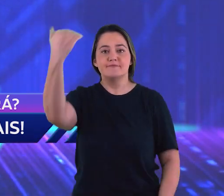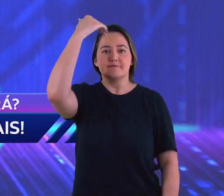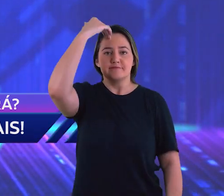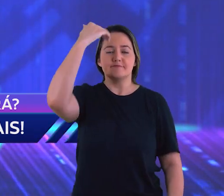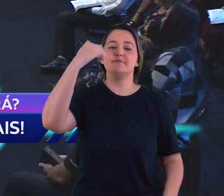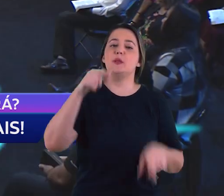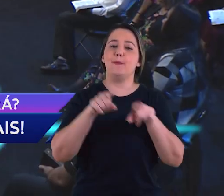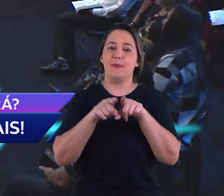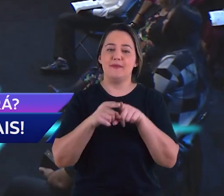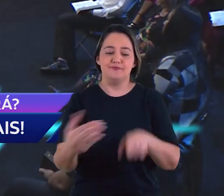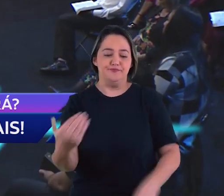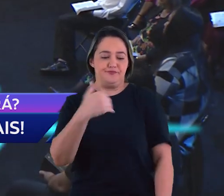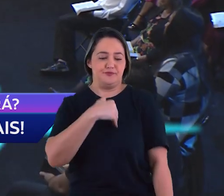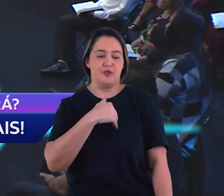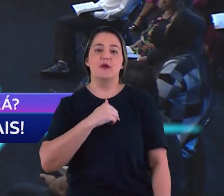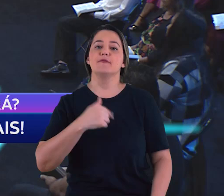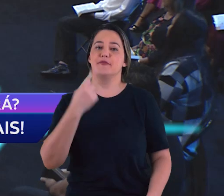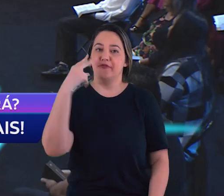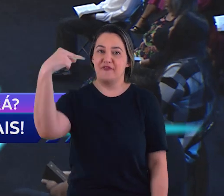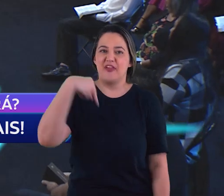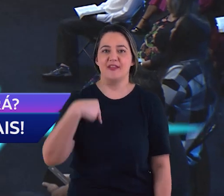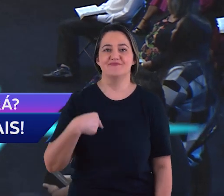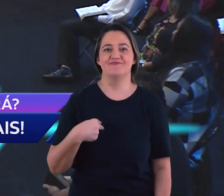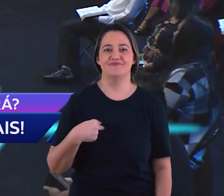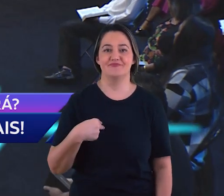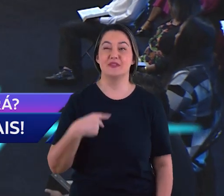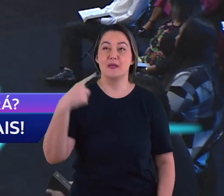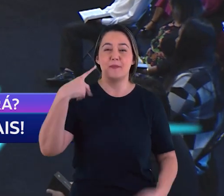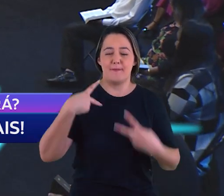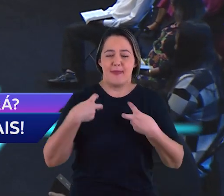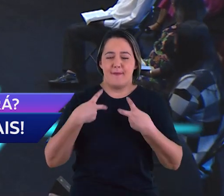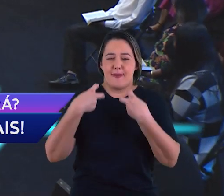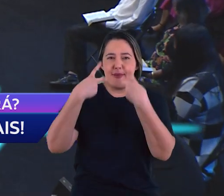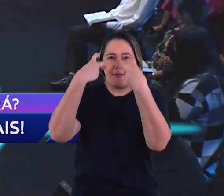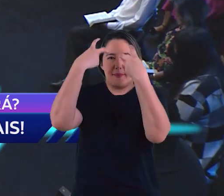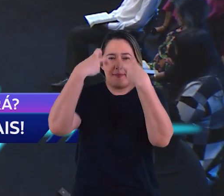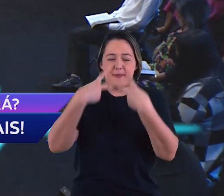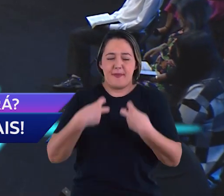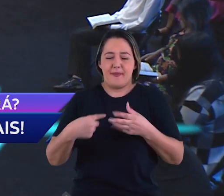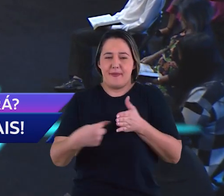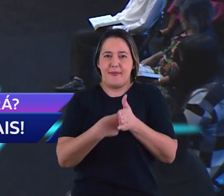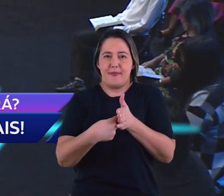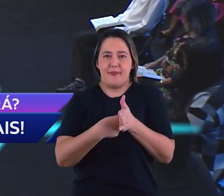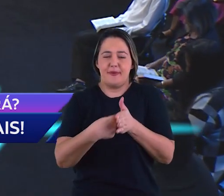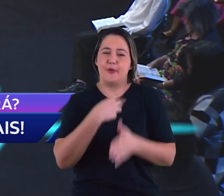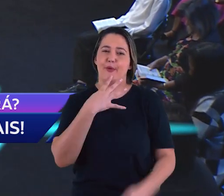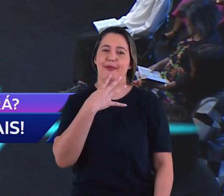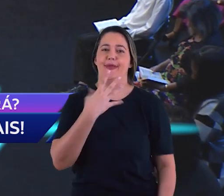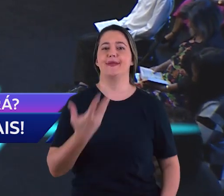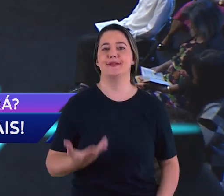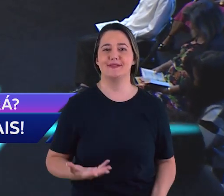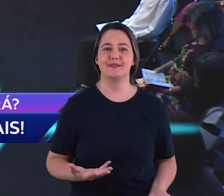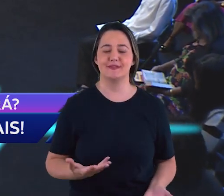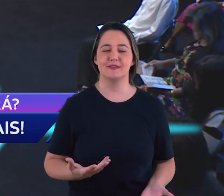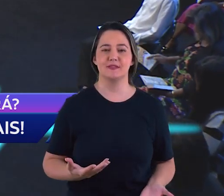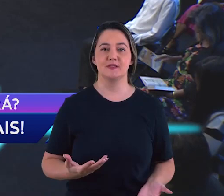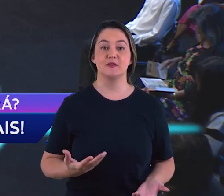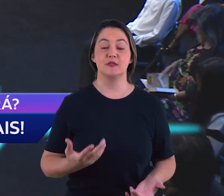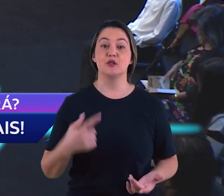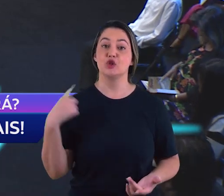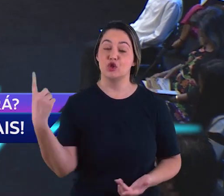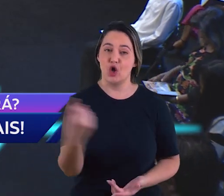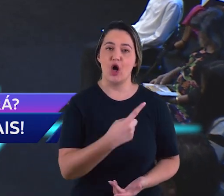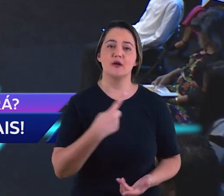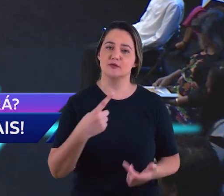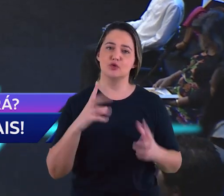as ações, ele enxerga as nossas intenções. Esse é o juízo do qual